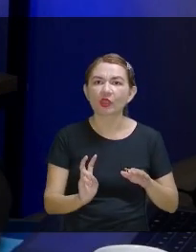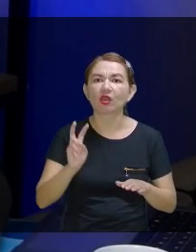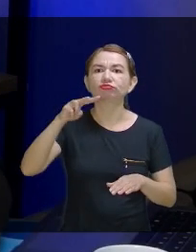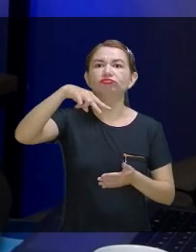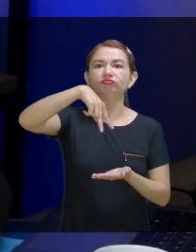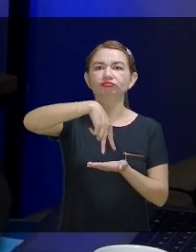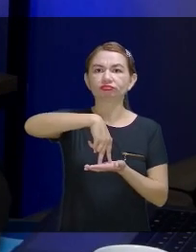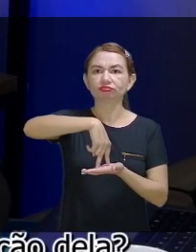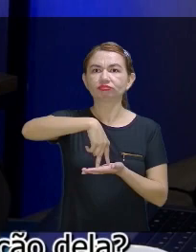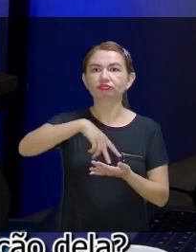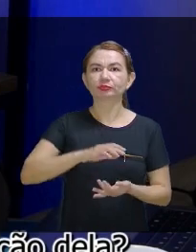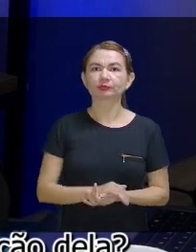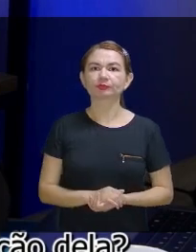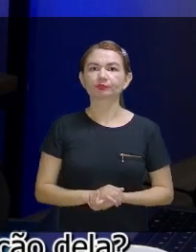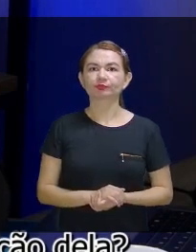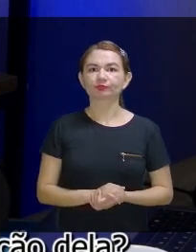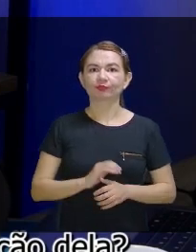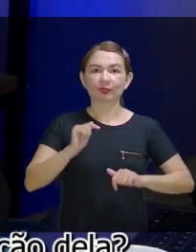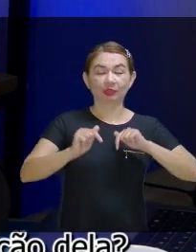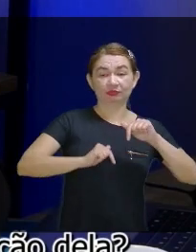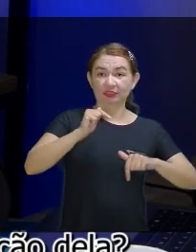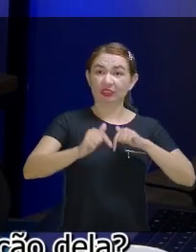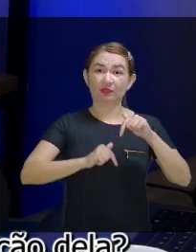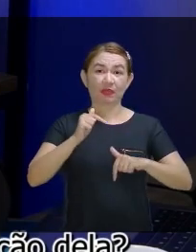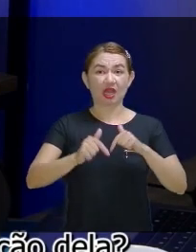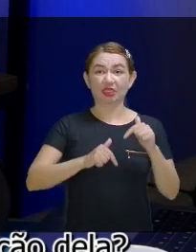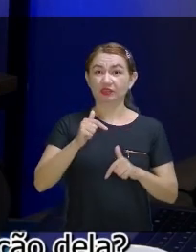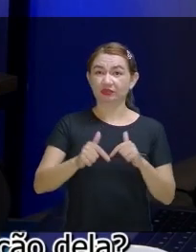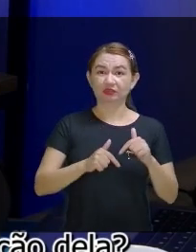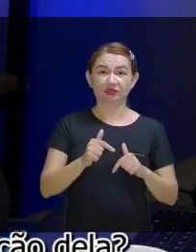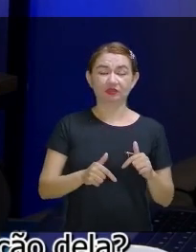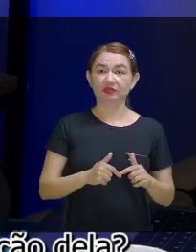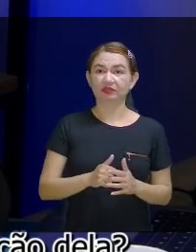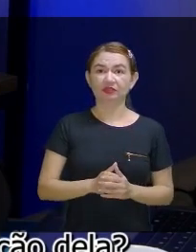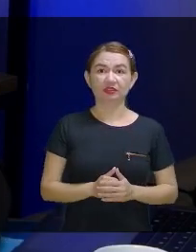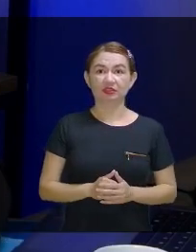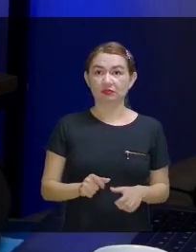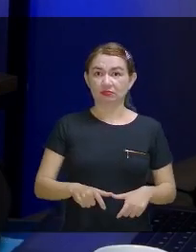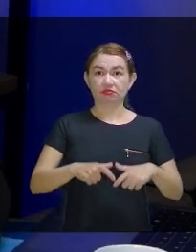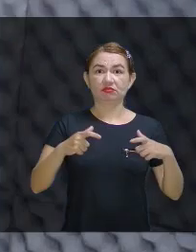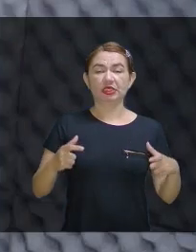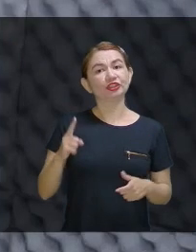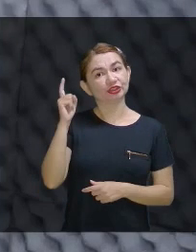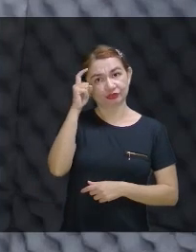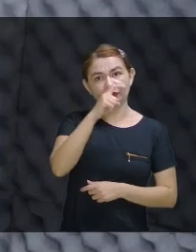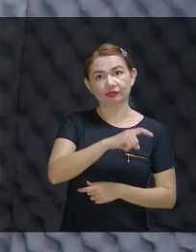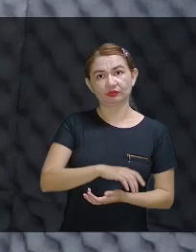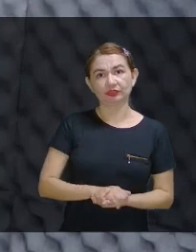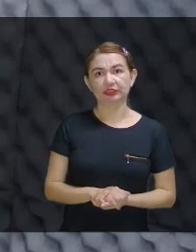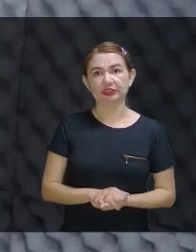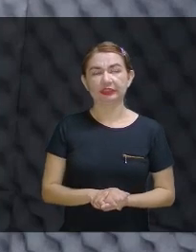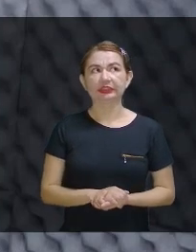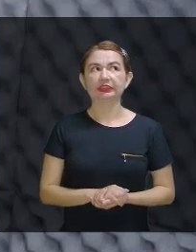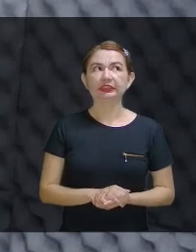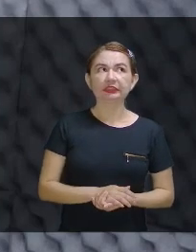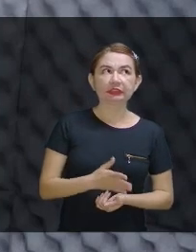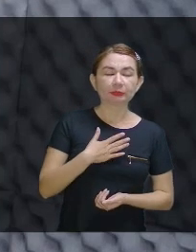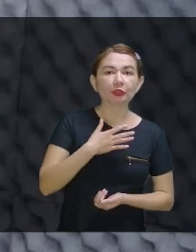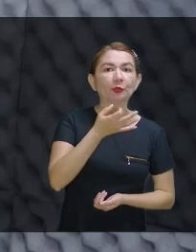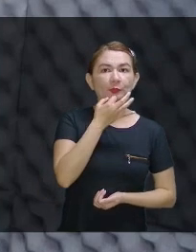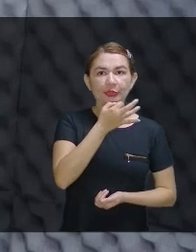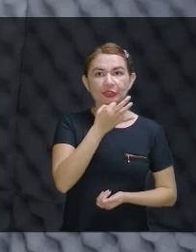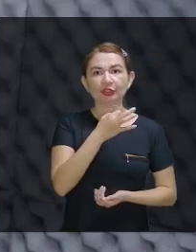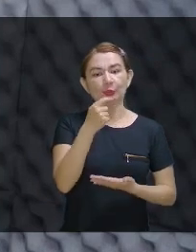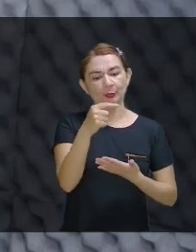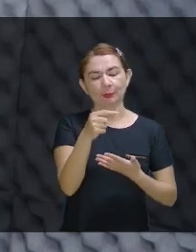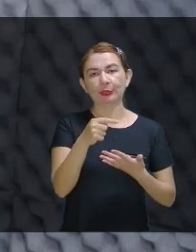a questão da jornada dupla, tripla que envolve a vida da mulher dificulta a participação dela? Eu acho que são vários fatores. Tá? Tem